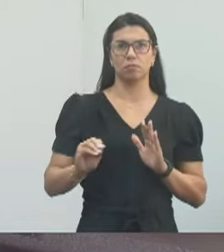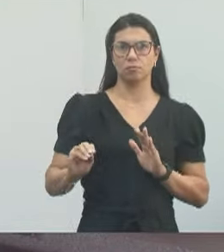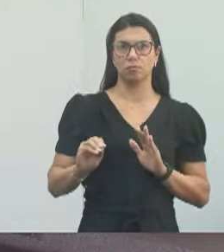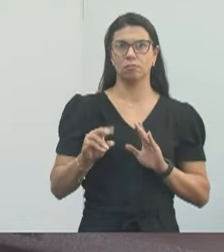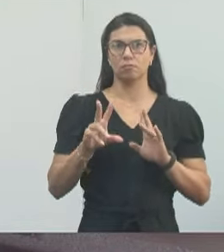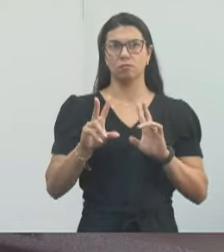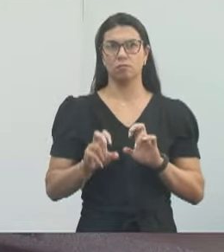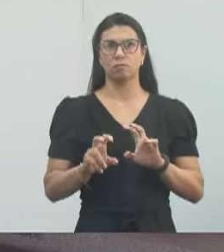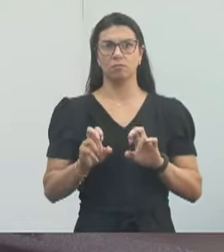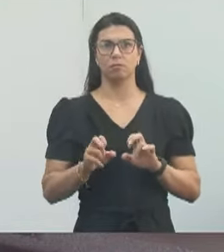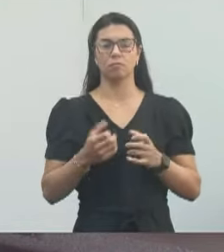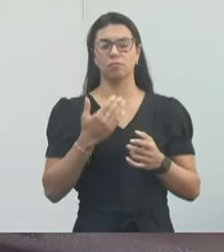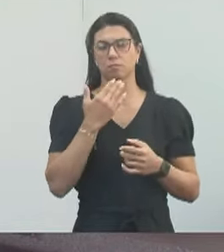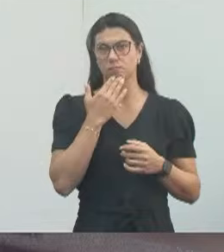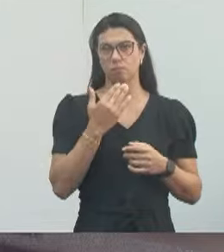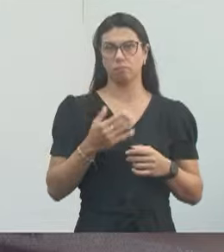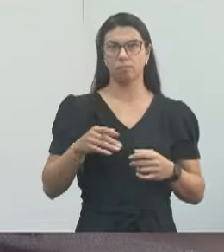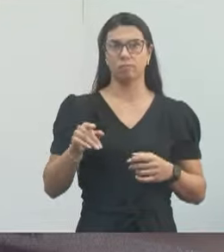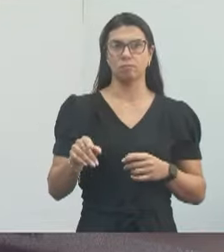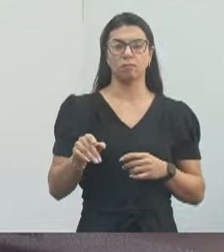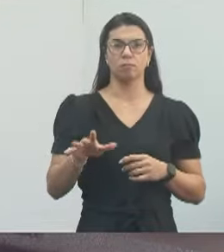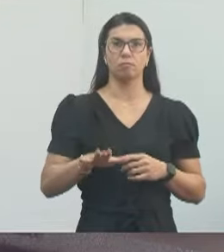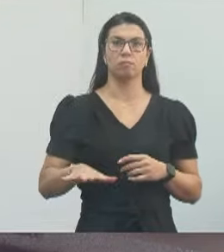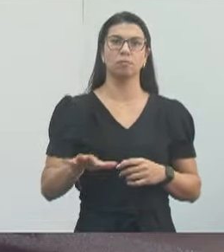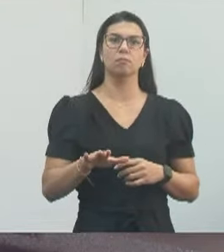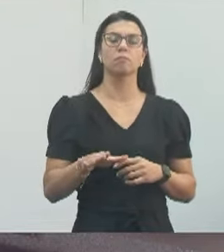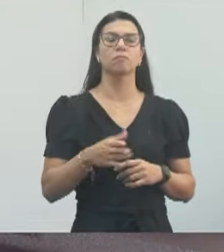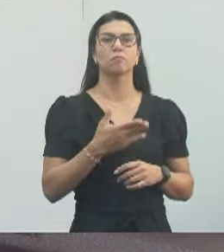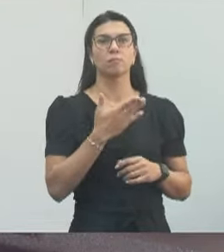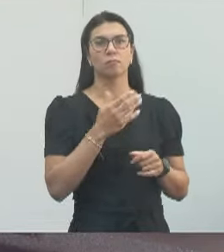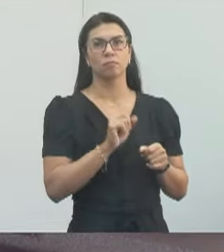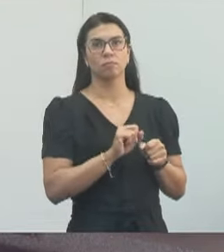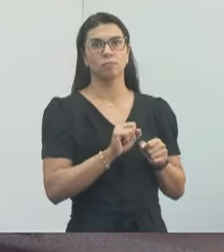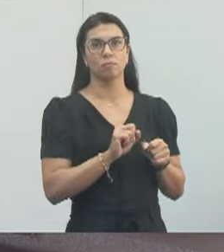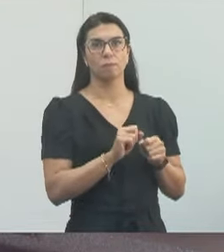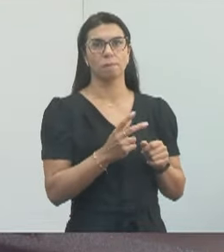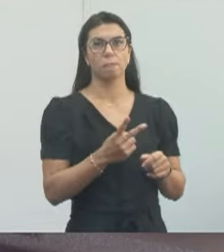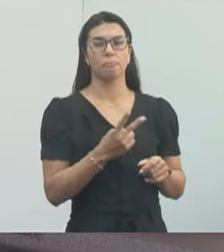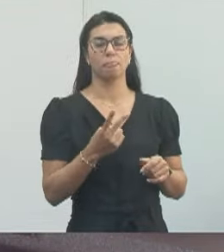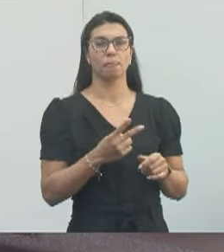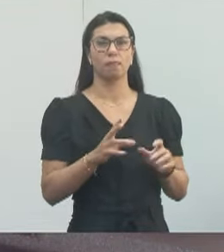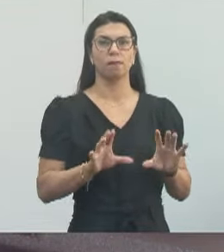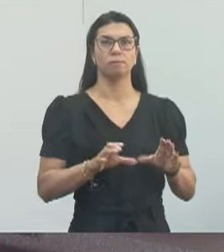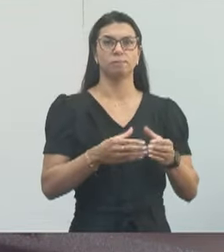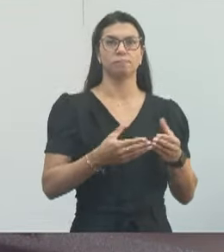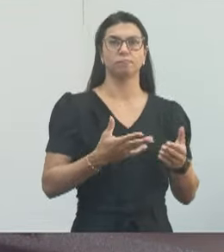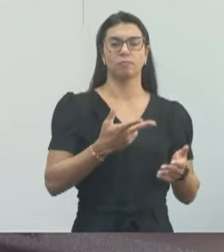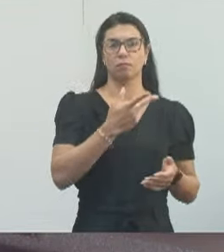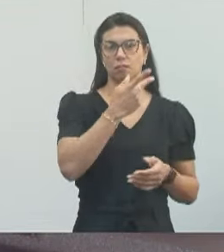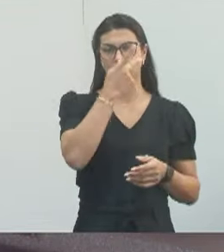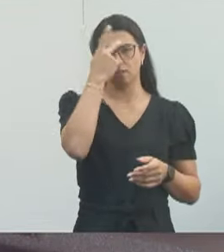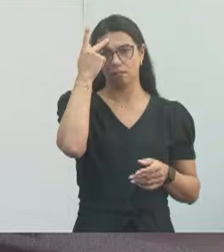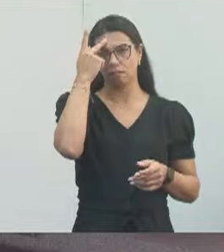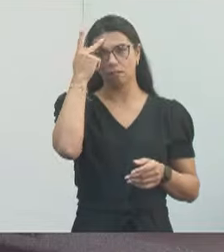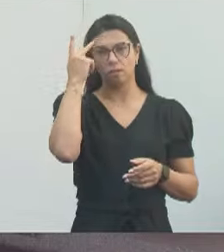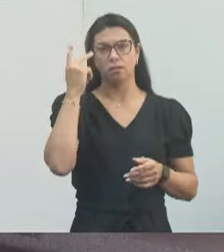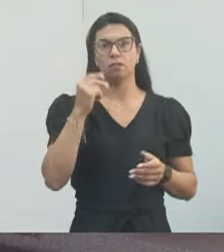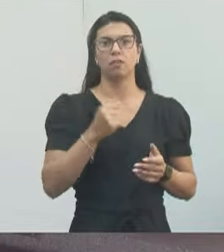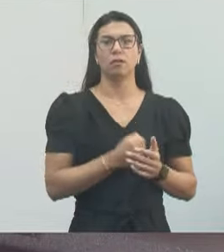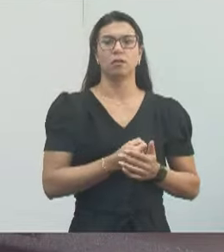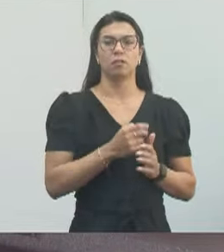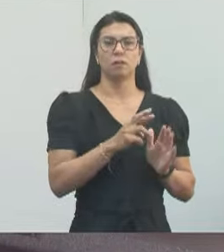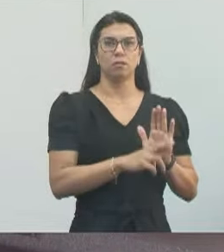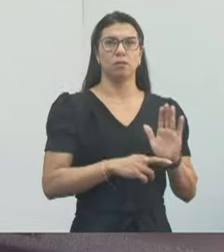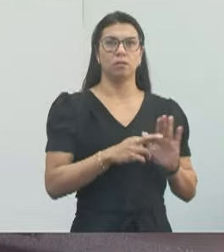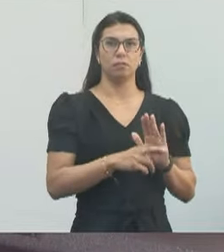a descrição da solicitação e assunto dois a equipe de fiscalização e averiguação dos